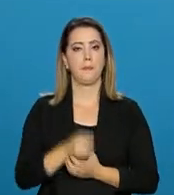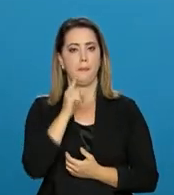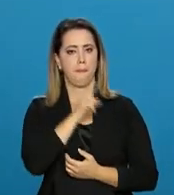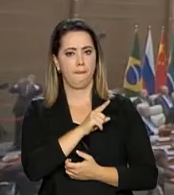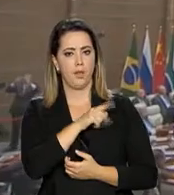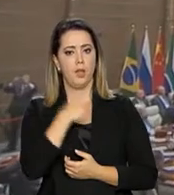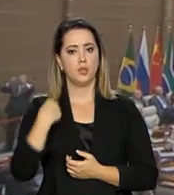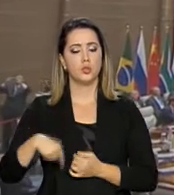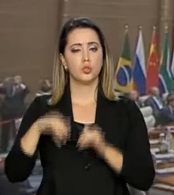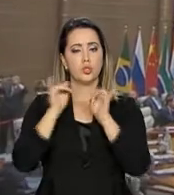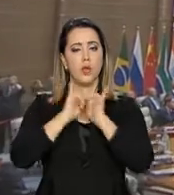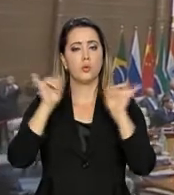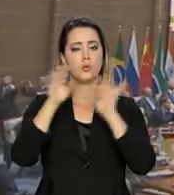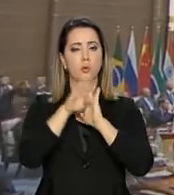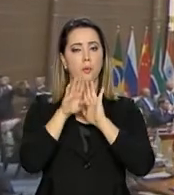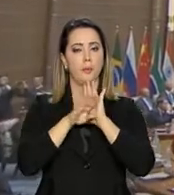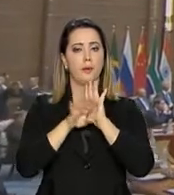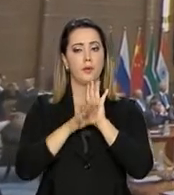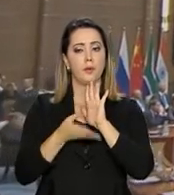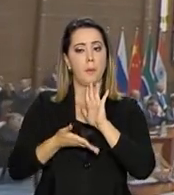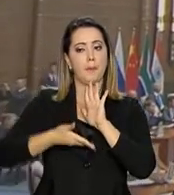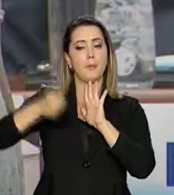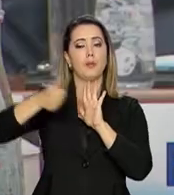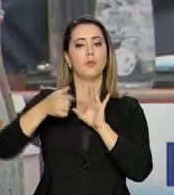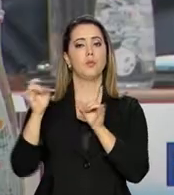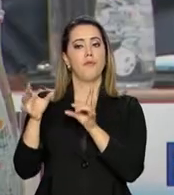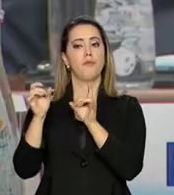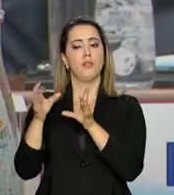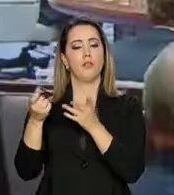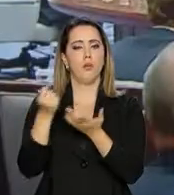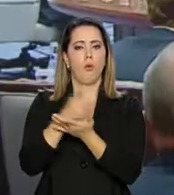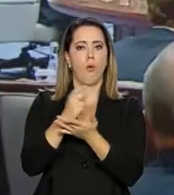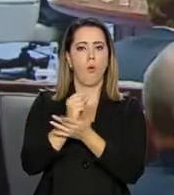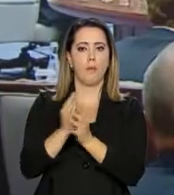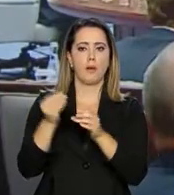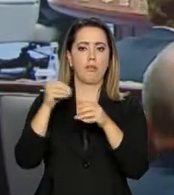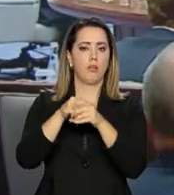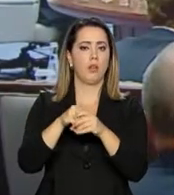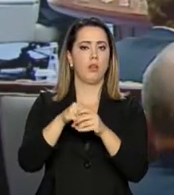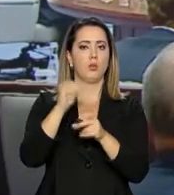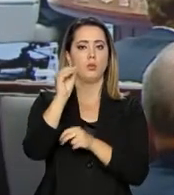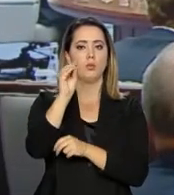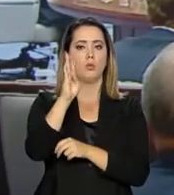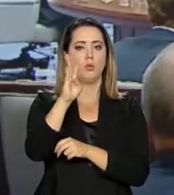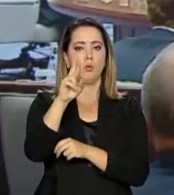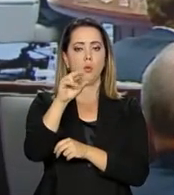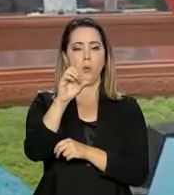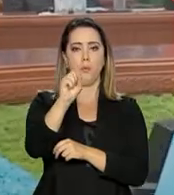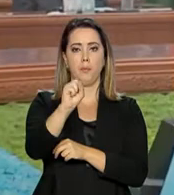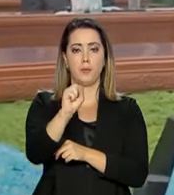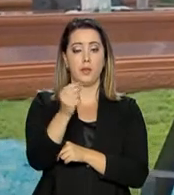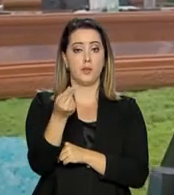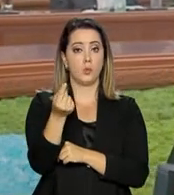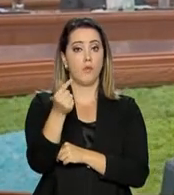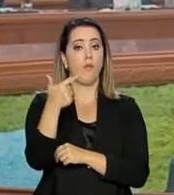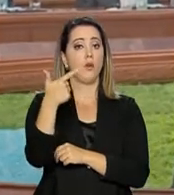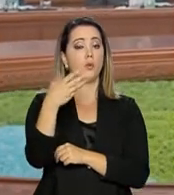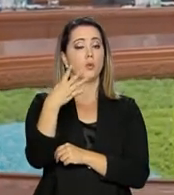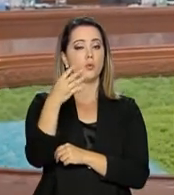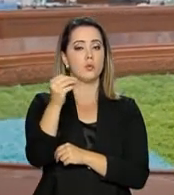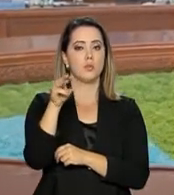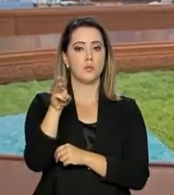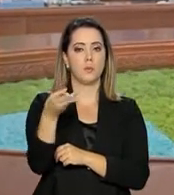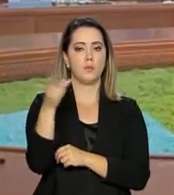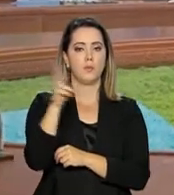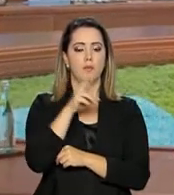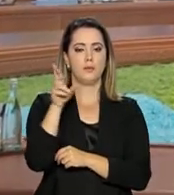econômica para aumentar o comércio e investimentos dentro do brics no valor de 240 milhões de reais além